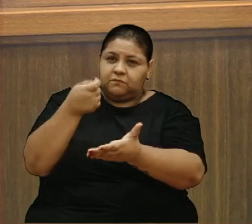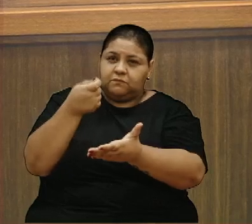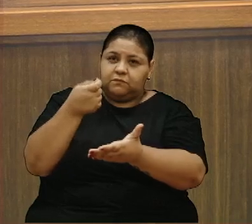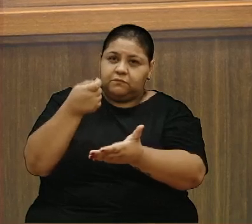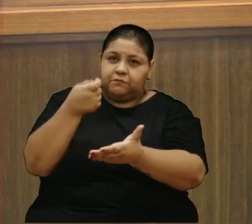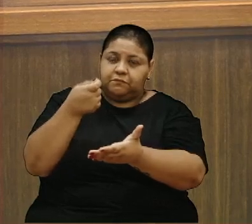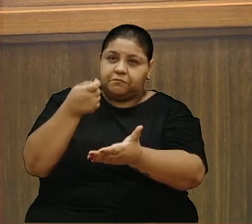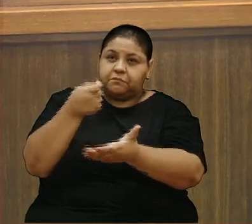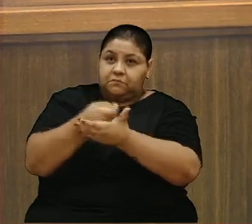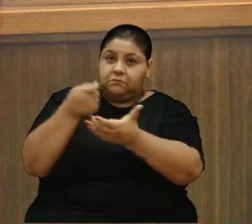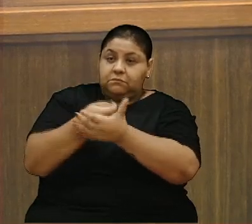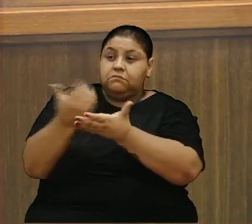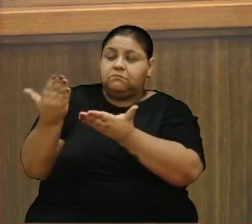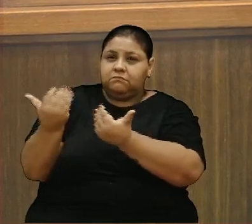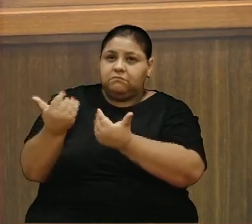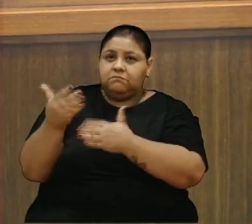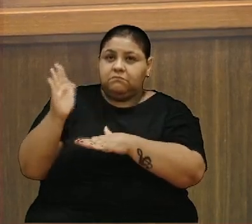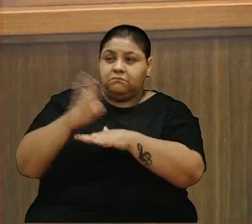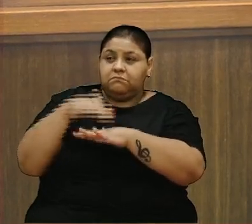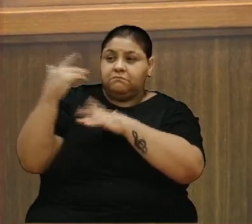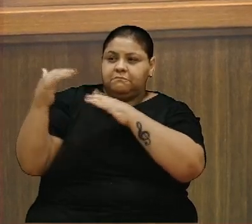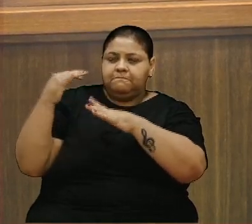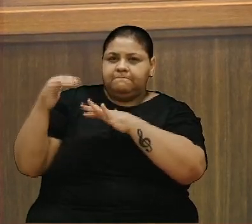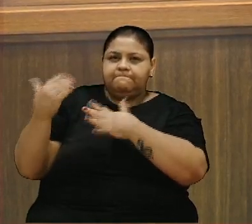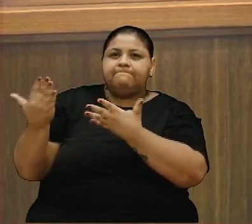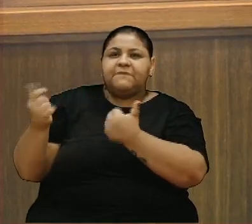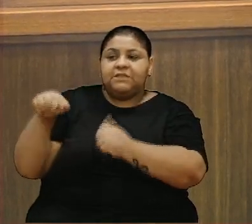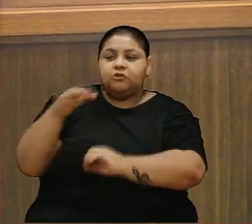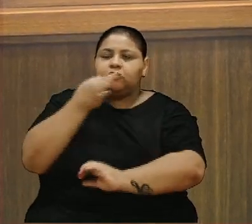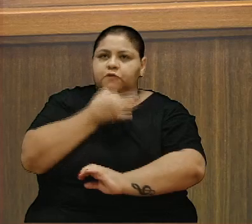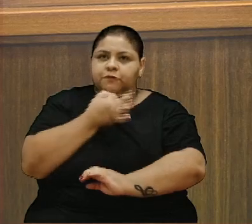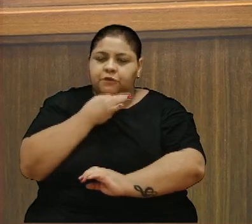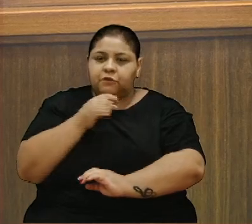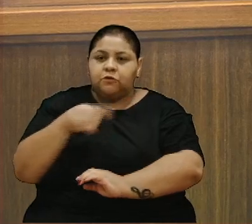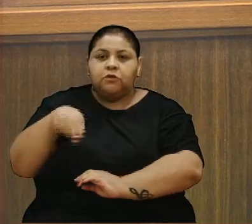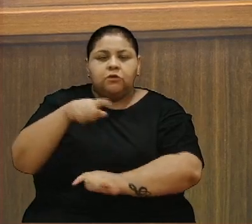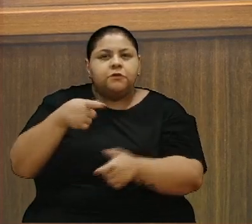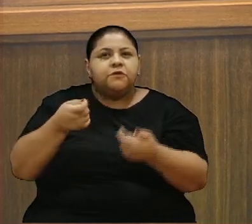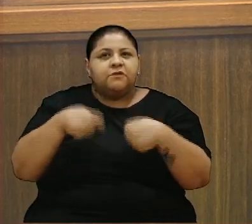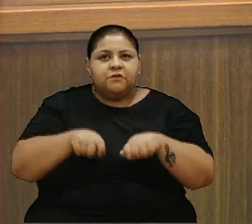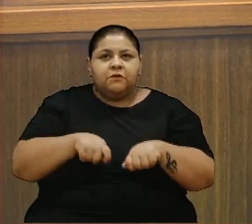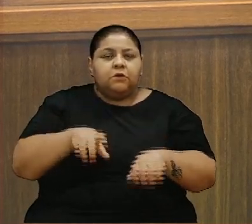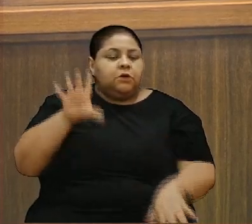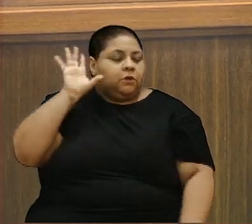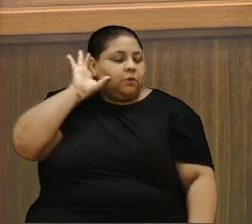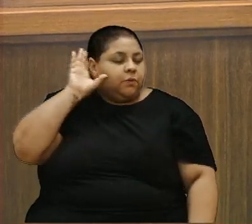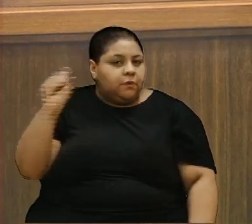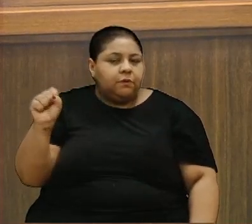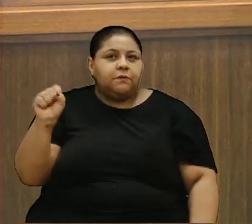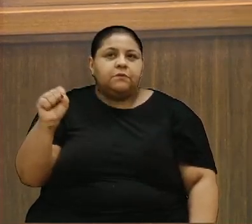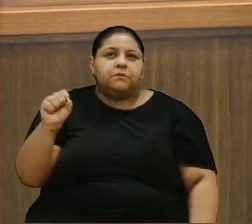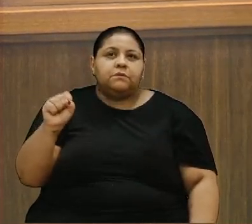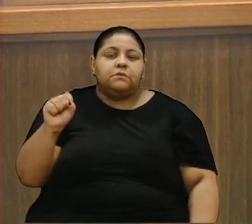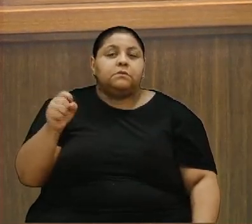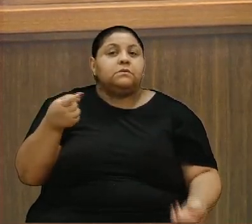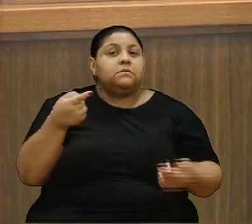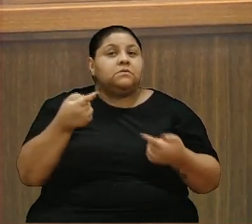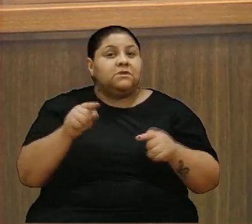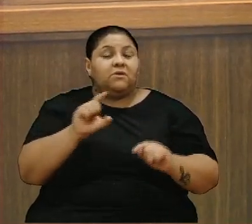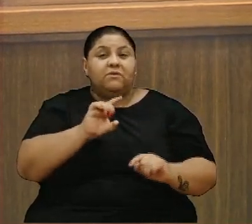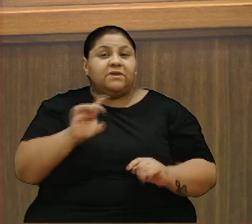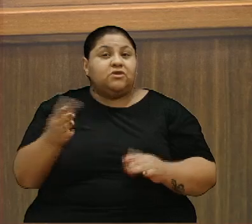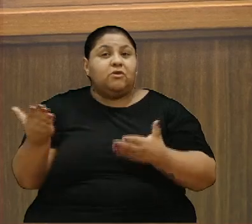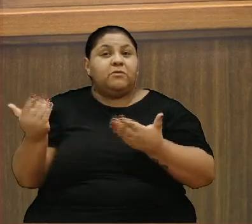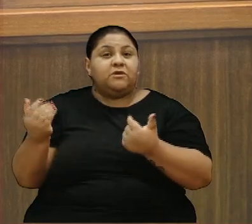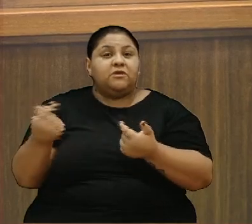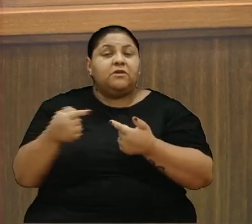da juventude, que mais mobilizou os jovens aqui na cidade. E nós precisamos ainda ouvi-los, embora não seja só para